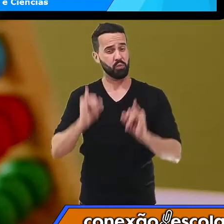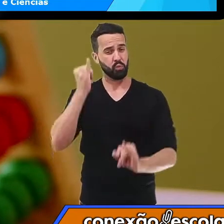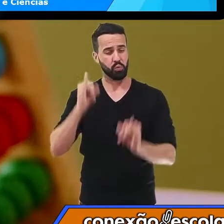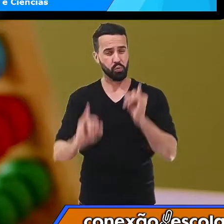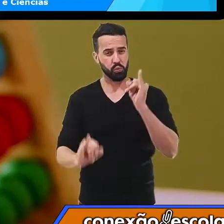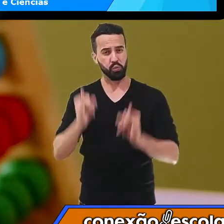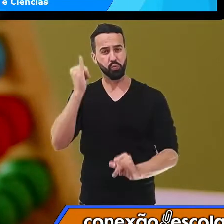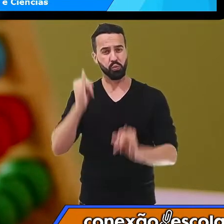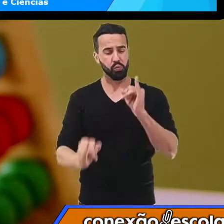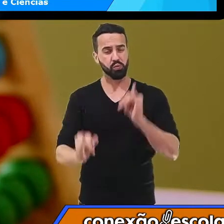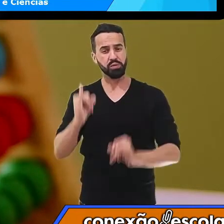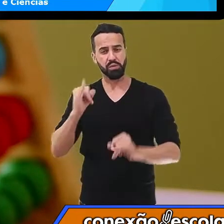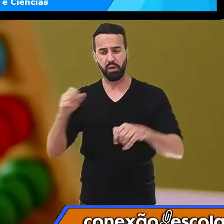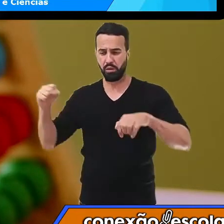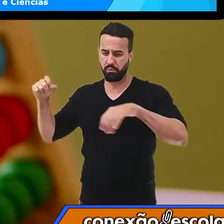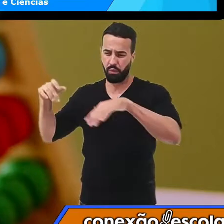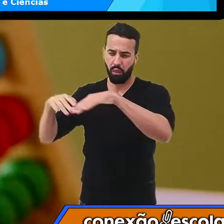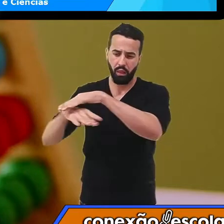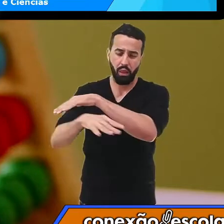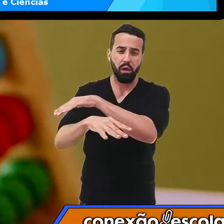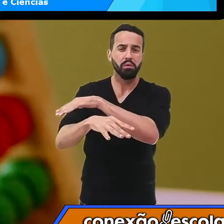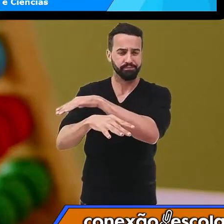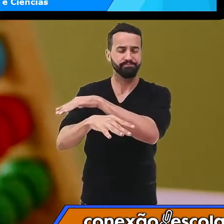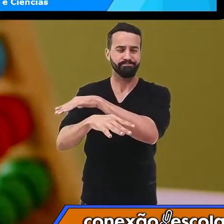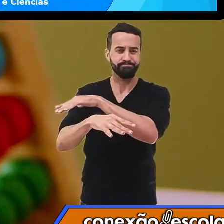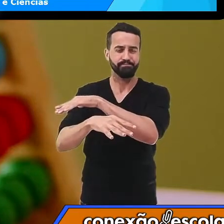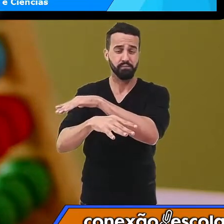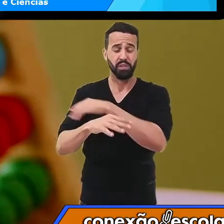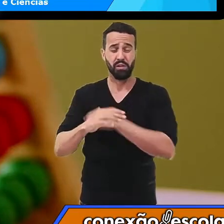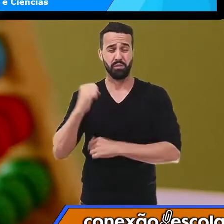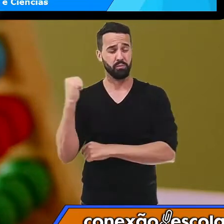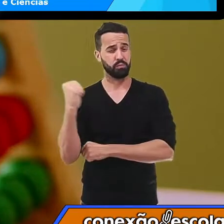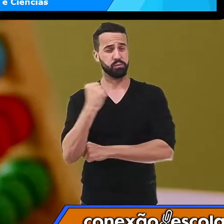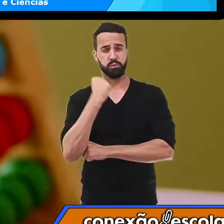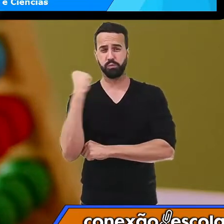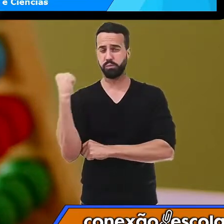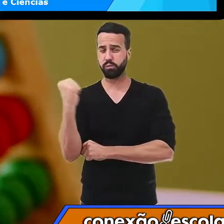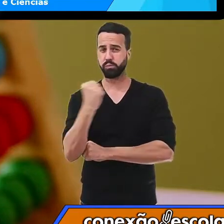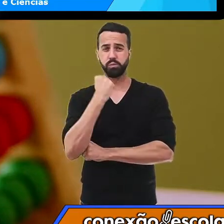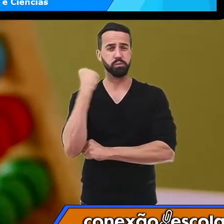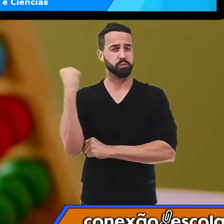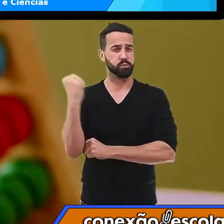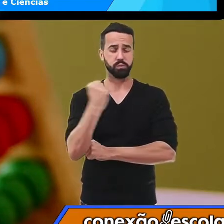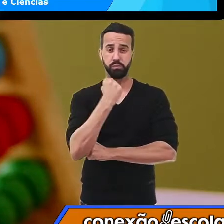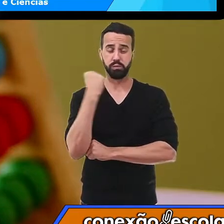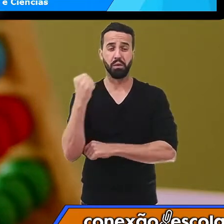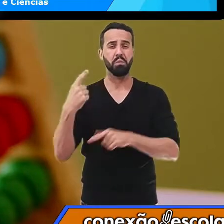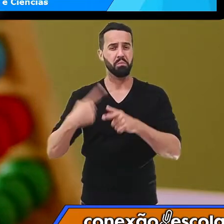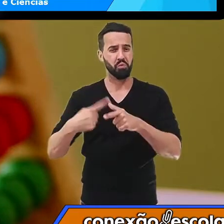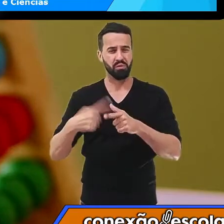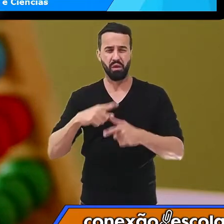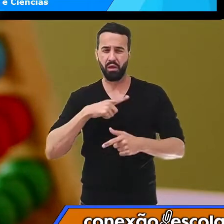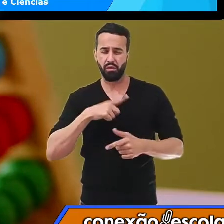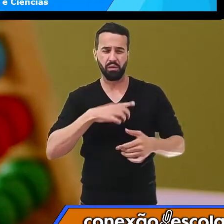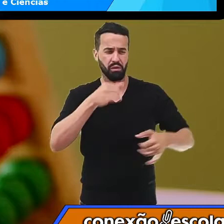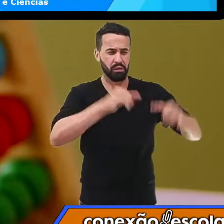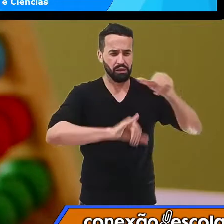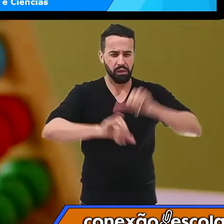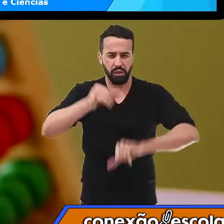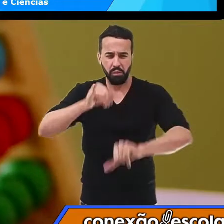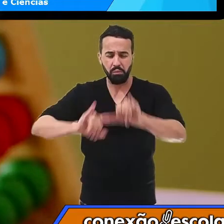mercado industrial, então, isso ainda fica fica mais grave, porque trata-se de elementos químicos, elementos tóxicos.